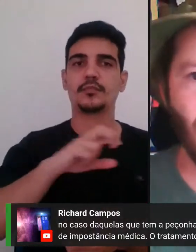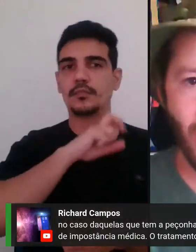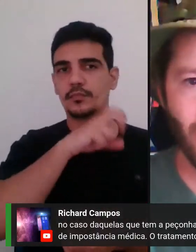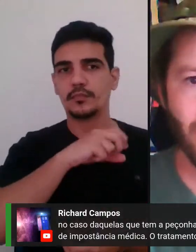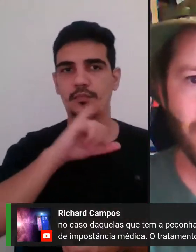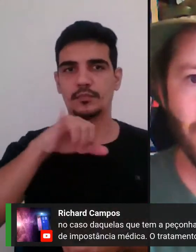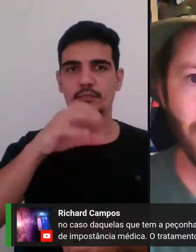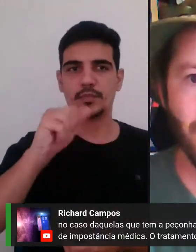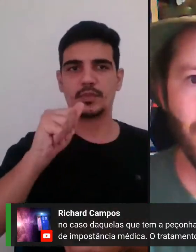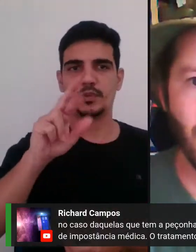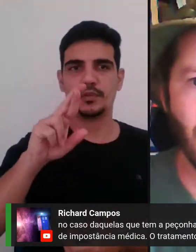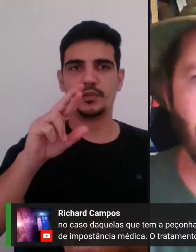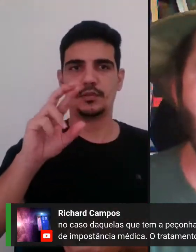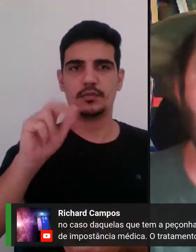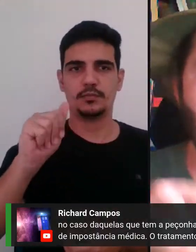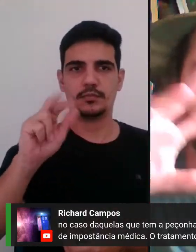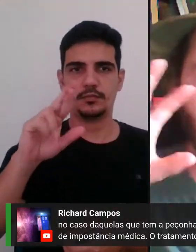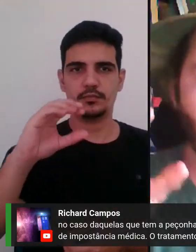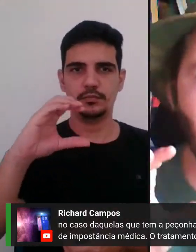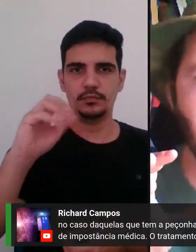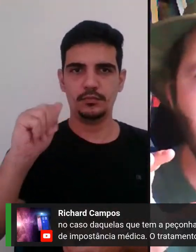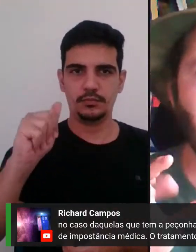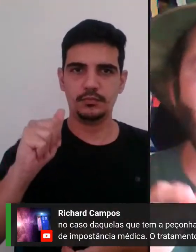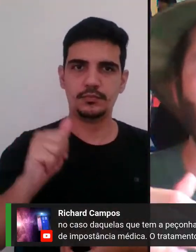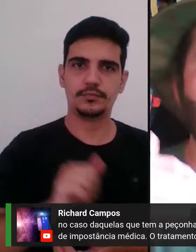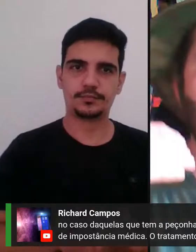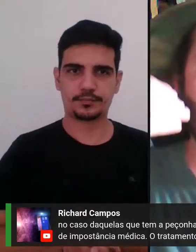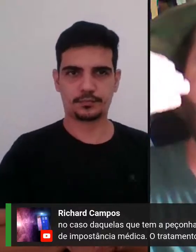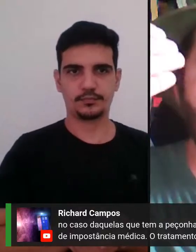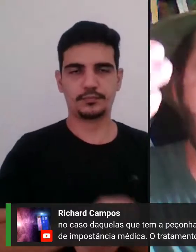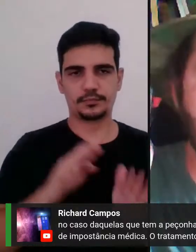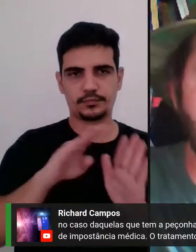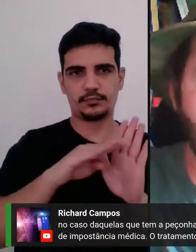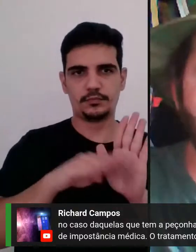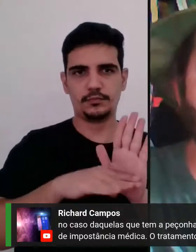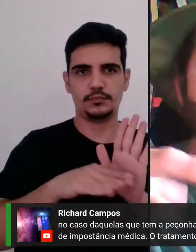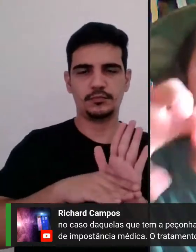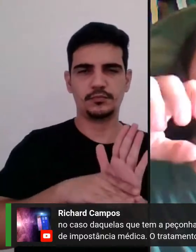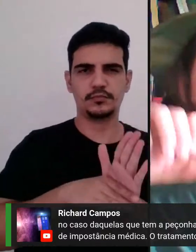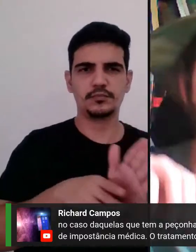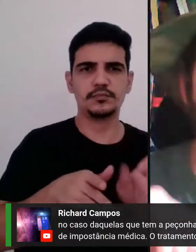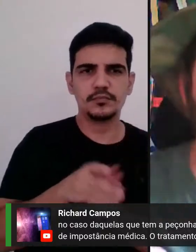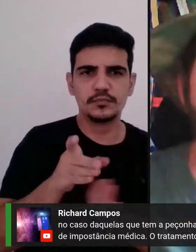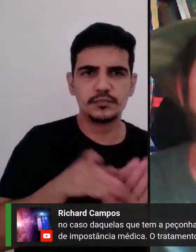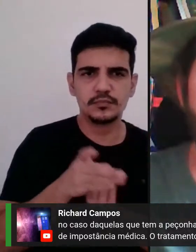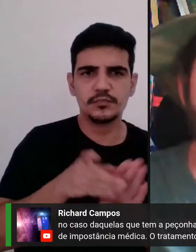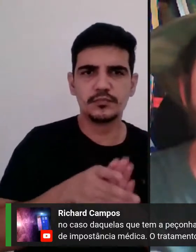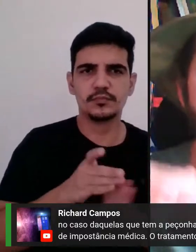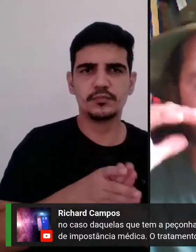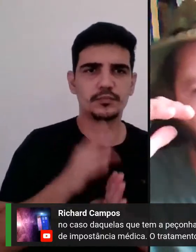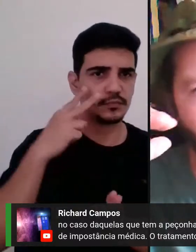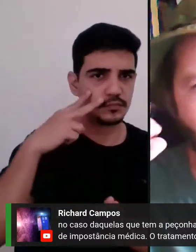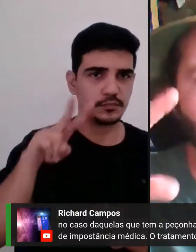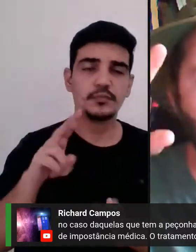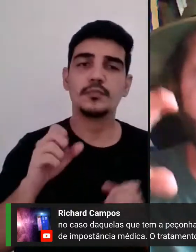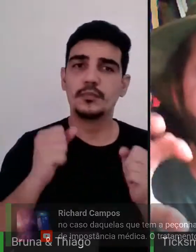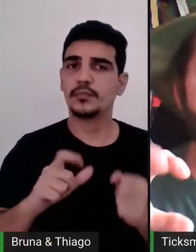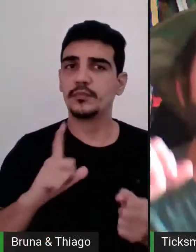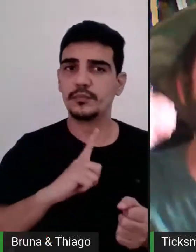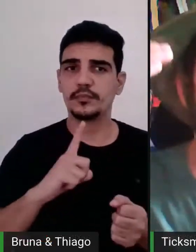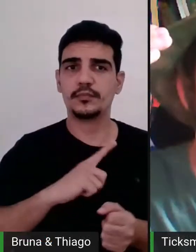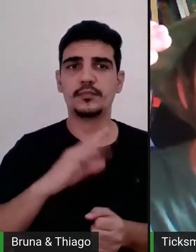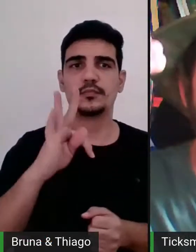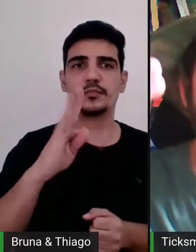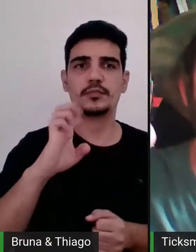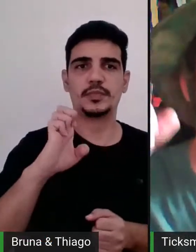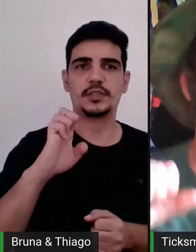de antibotrópico. Tá? E aí eles monitoram, faz ali a tetânica, porque a pessoa pode ter tétano, faz monitoramento, hidrata